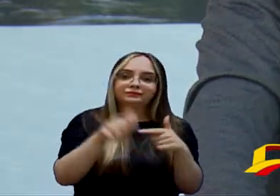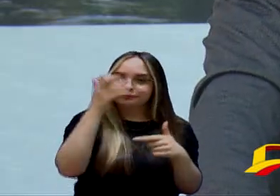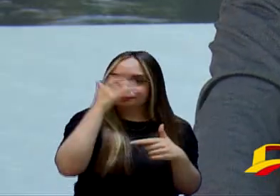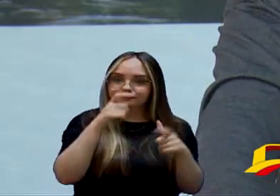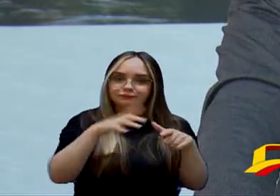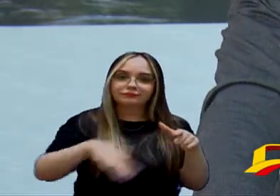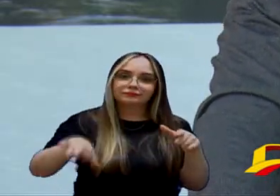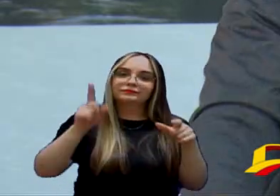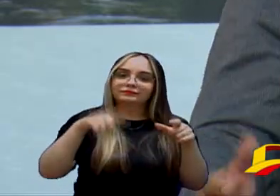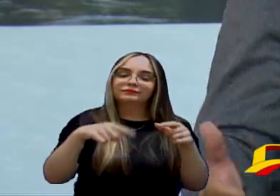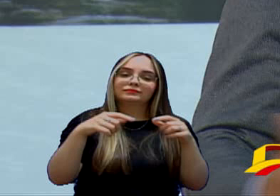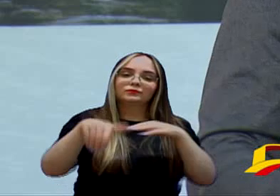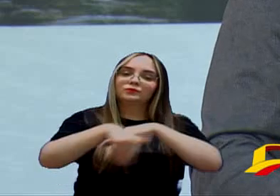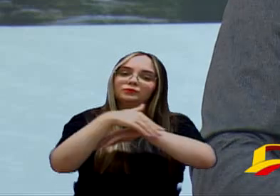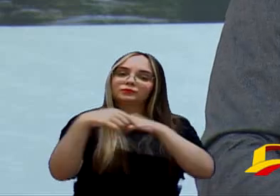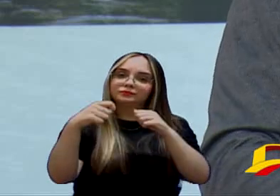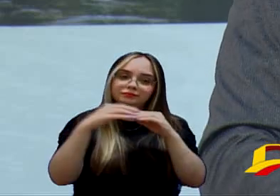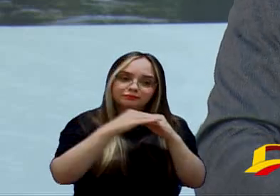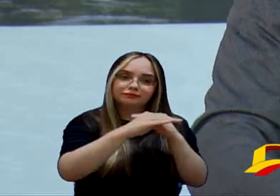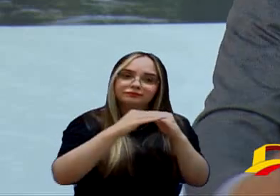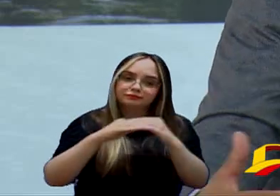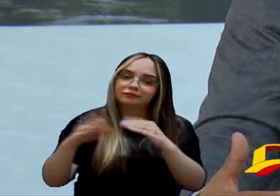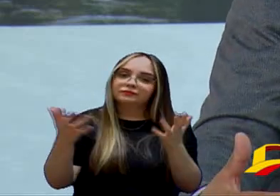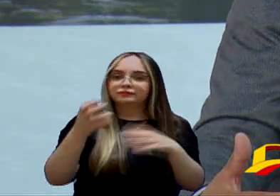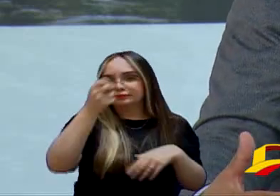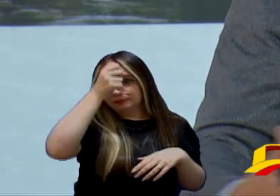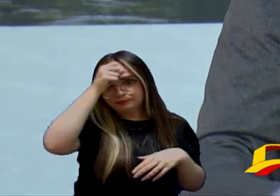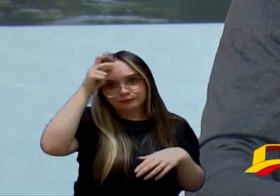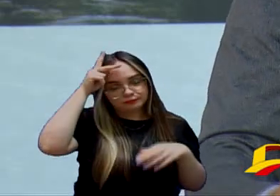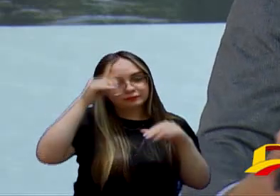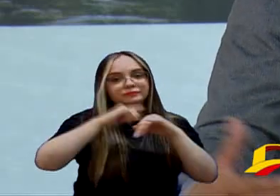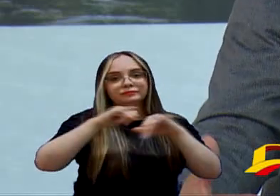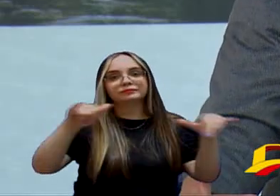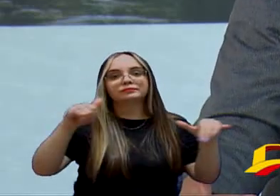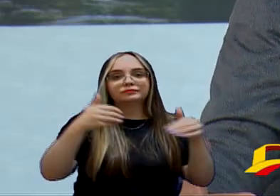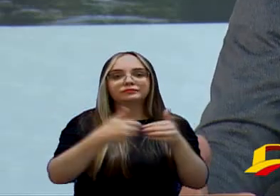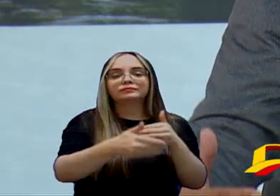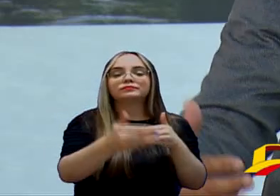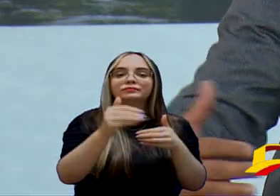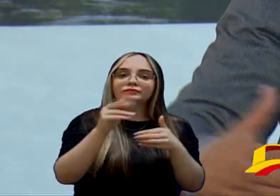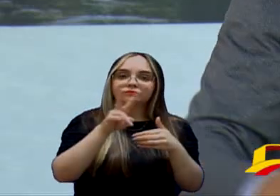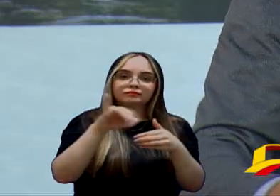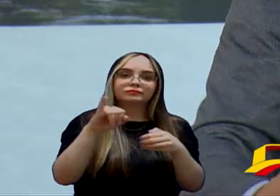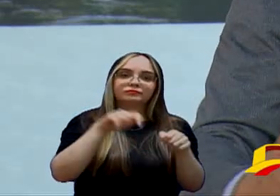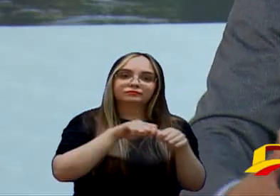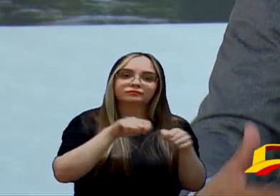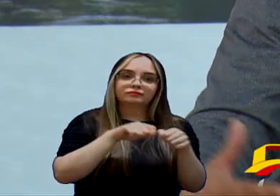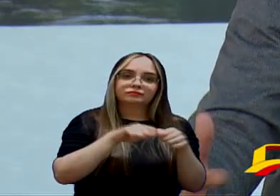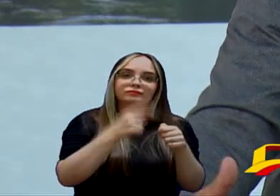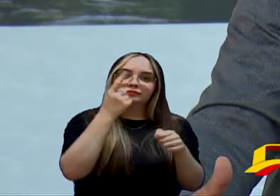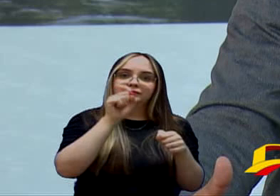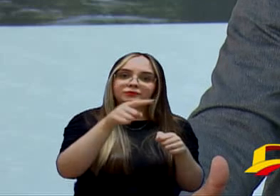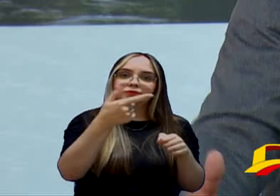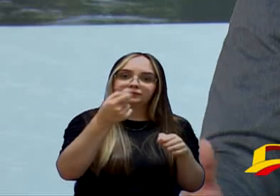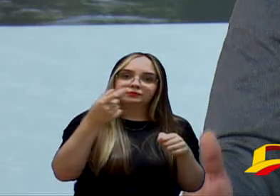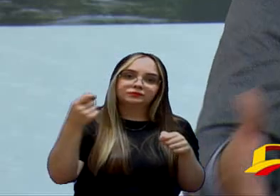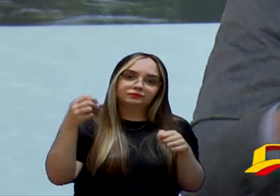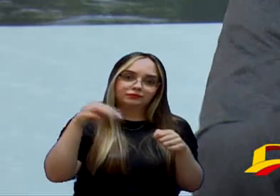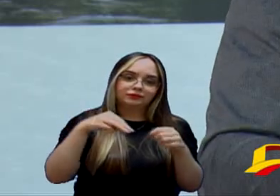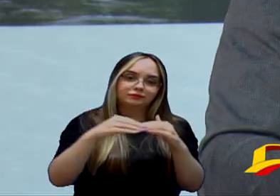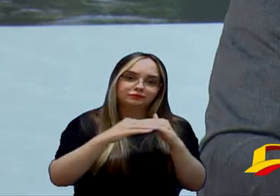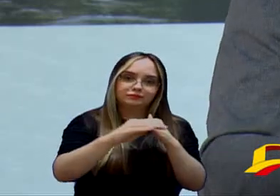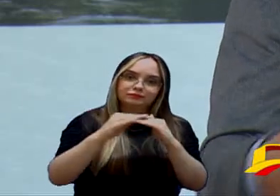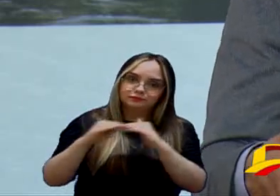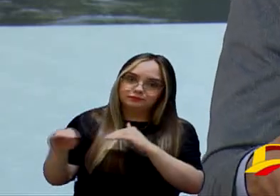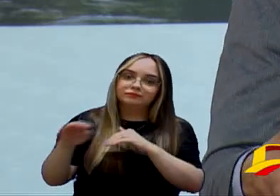é com asfalto e agora a prefeitura anunciou por uma medida metidora que vai fazer 1.200 m de asfalto